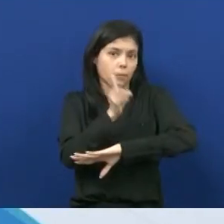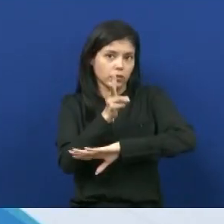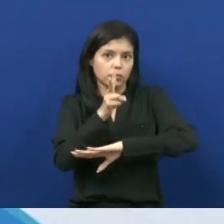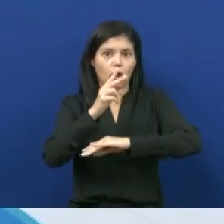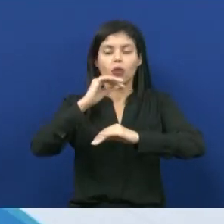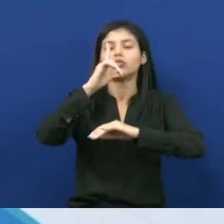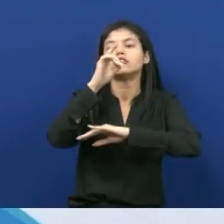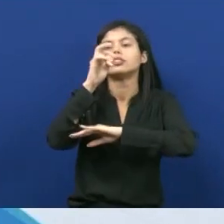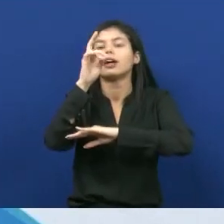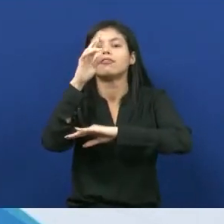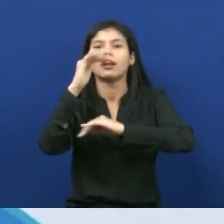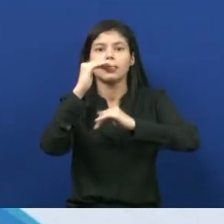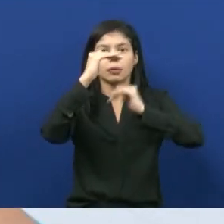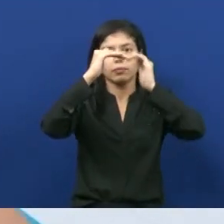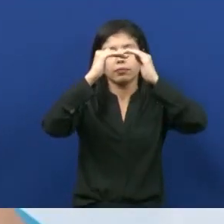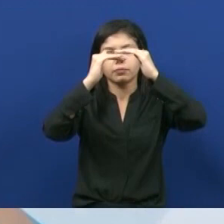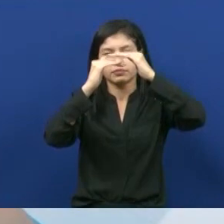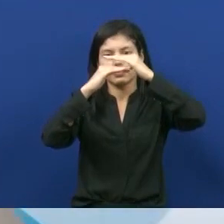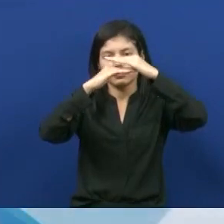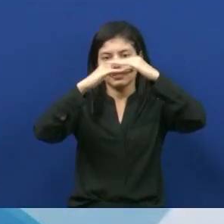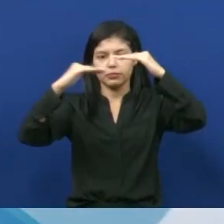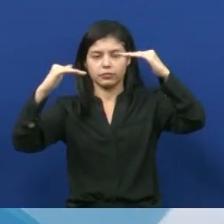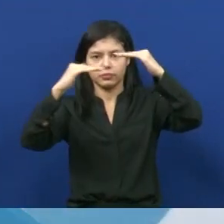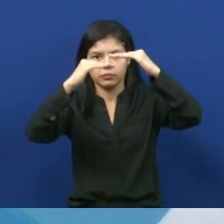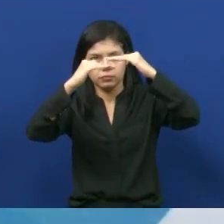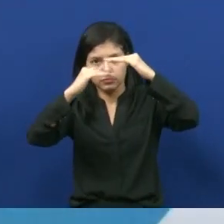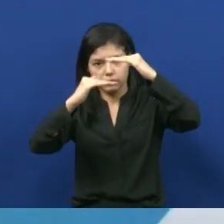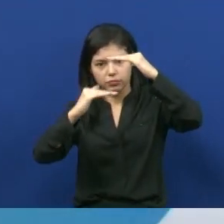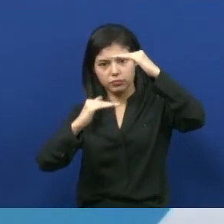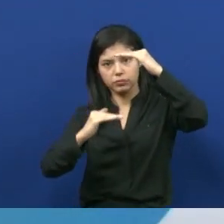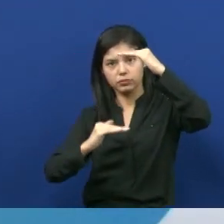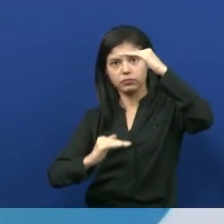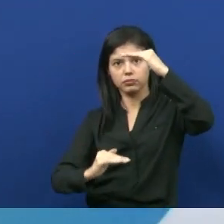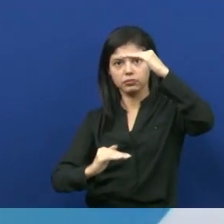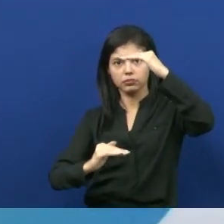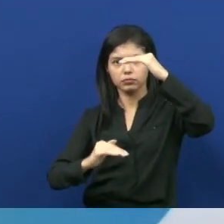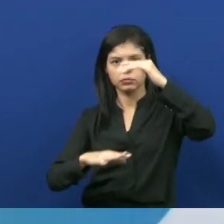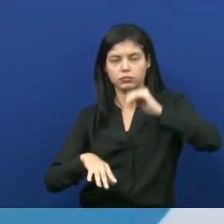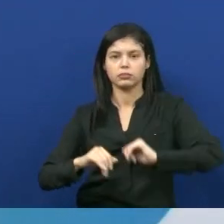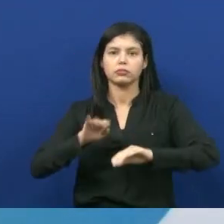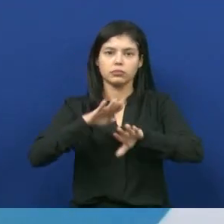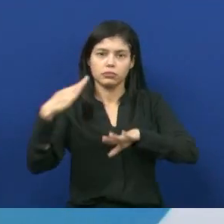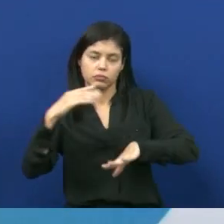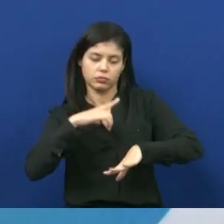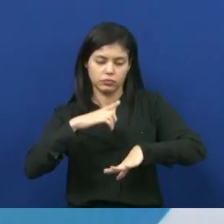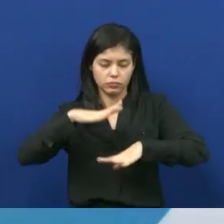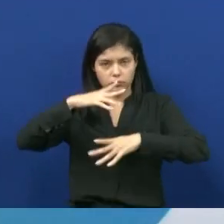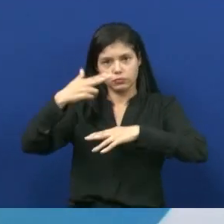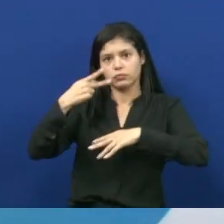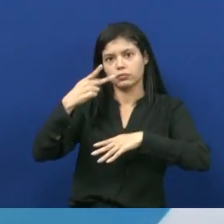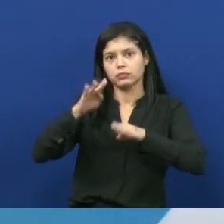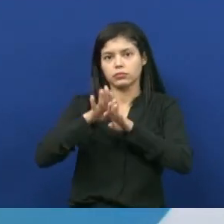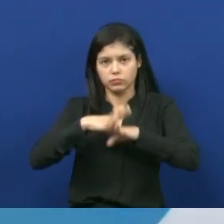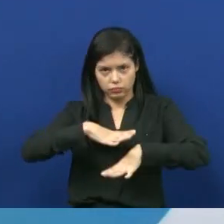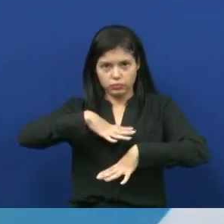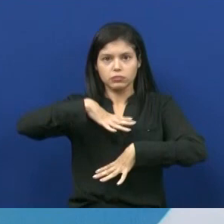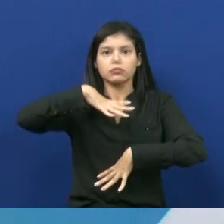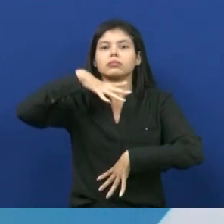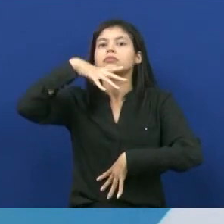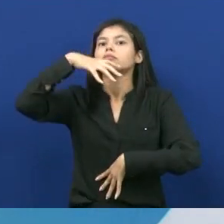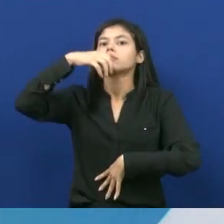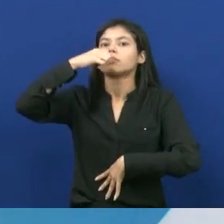nosso diafragma desce, exatamente para expandir para baixo o nosso pulmão. Quando nós